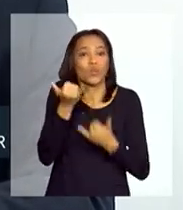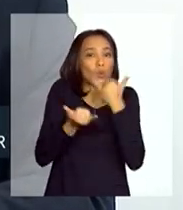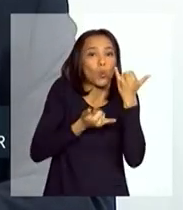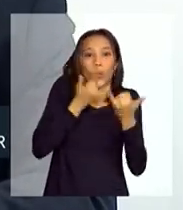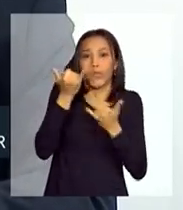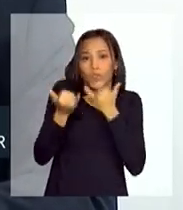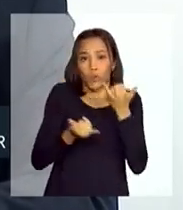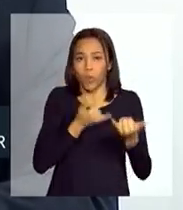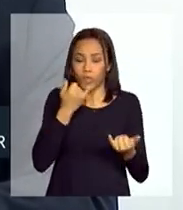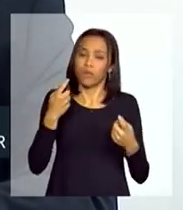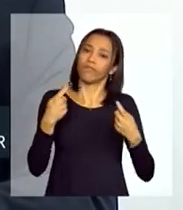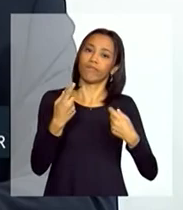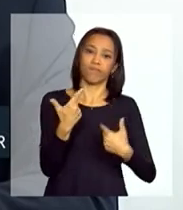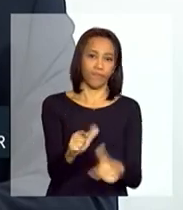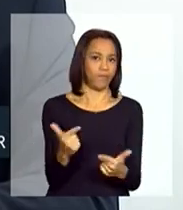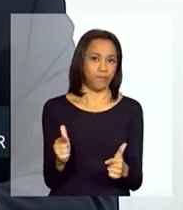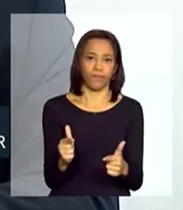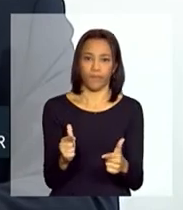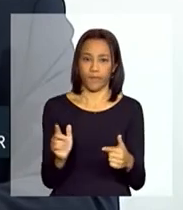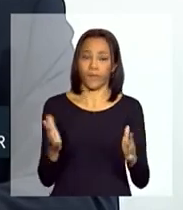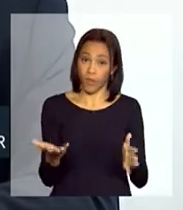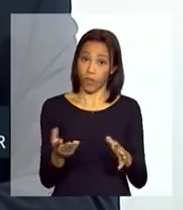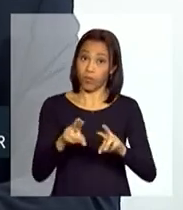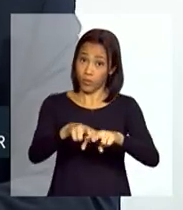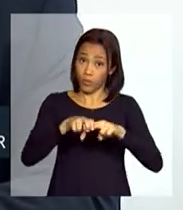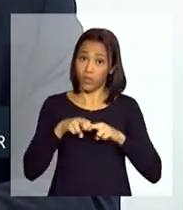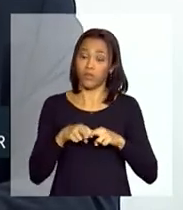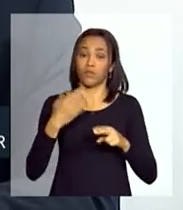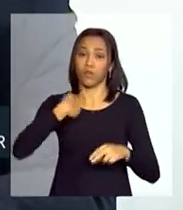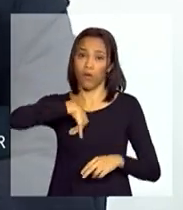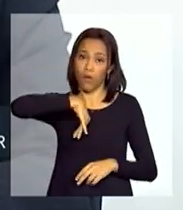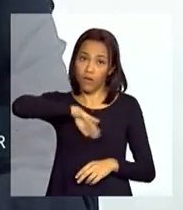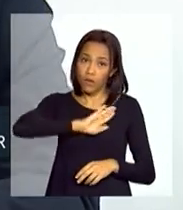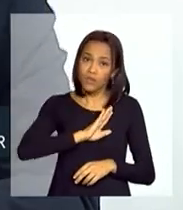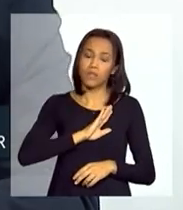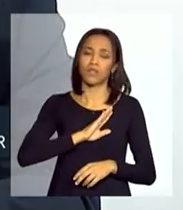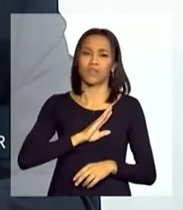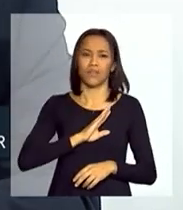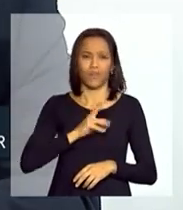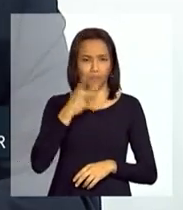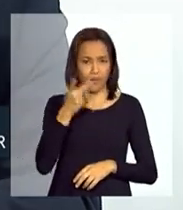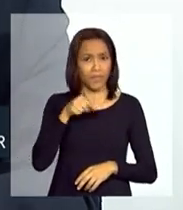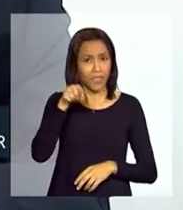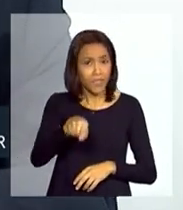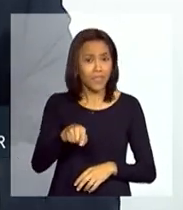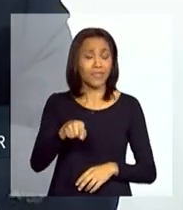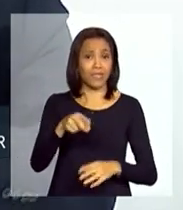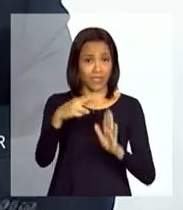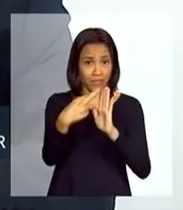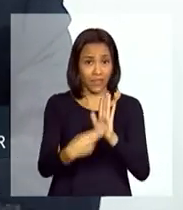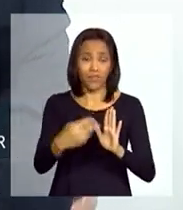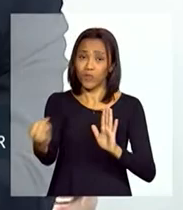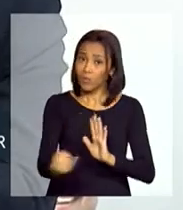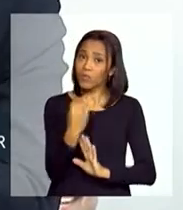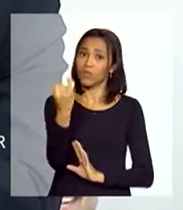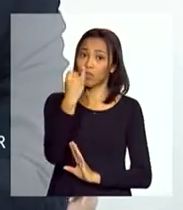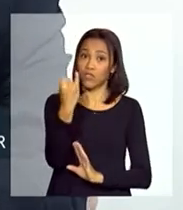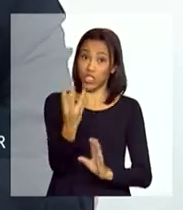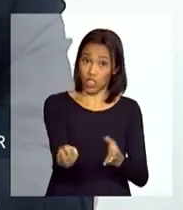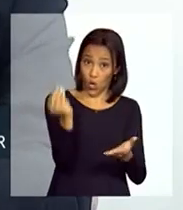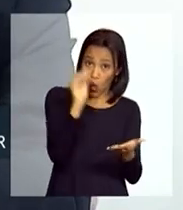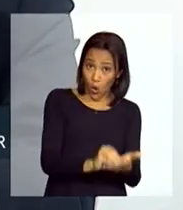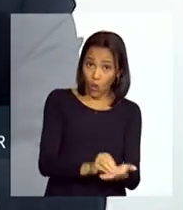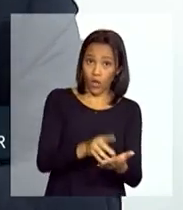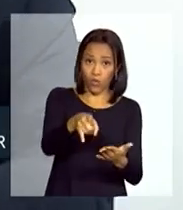desculpa Ele não tem mais essa condição portanto eu Nós consideramos com muita diferença o fato de você incluir isso no contrato